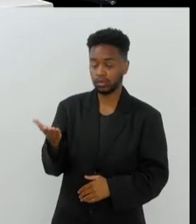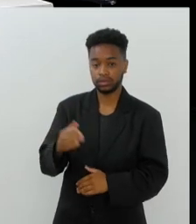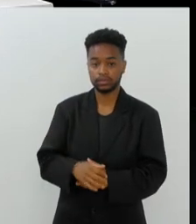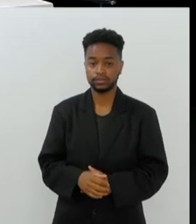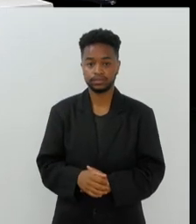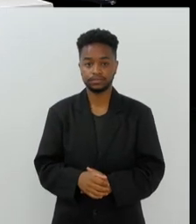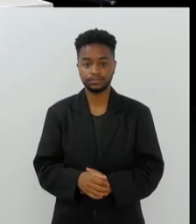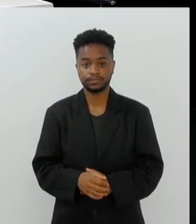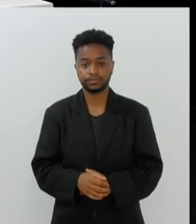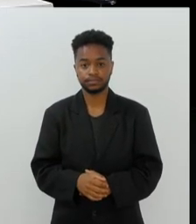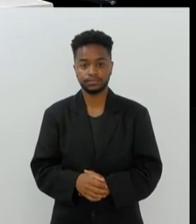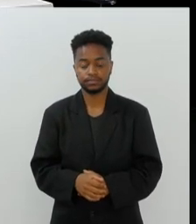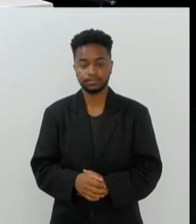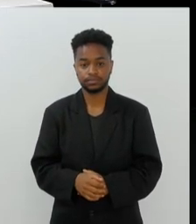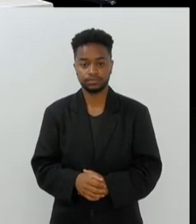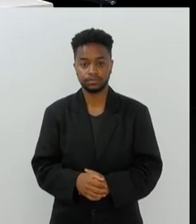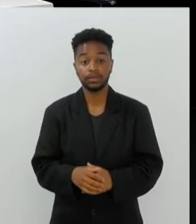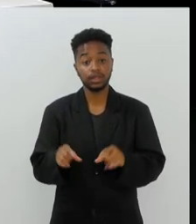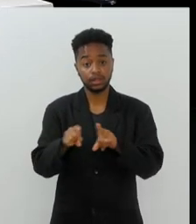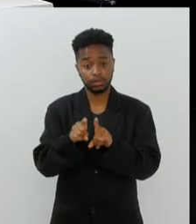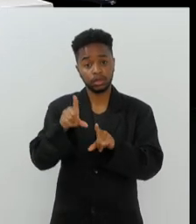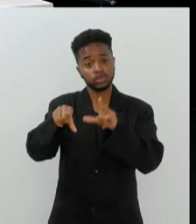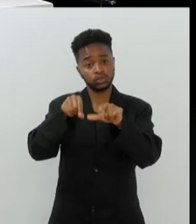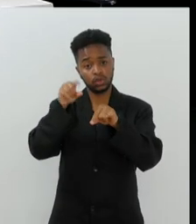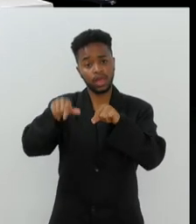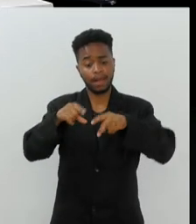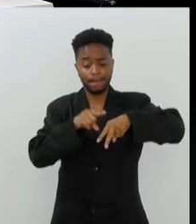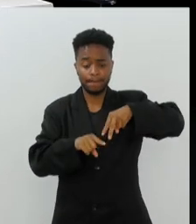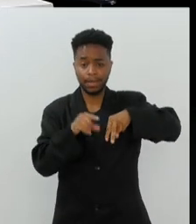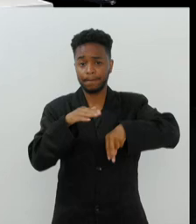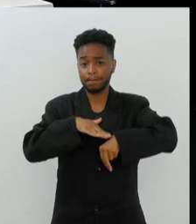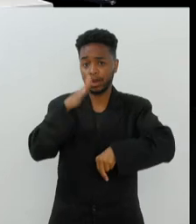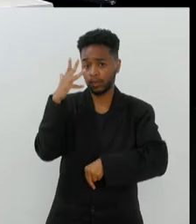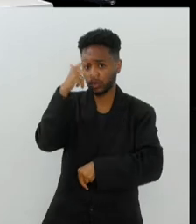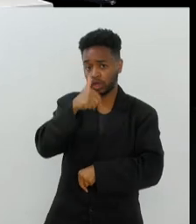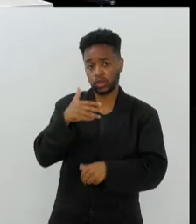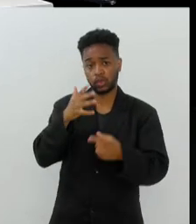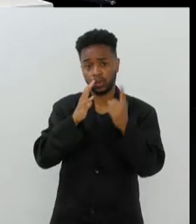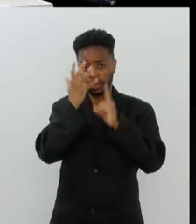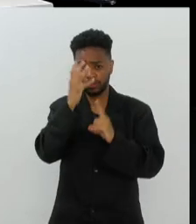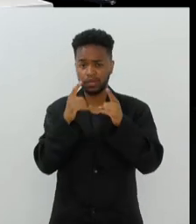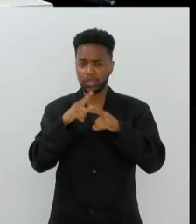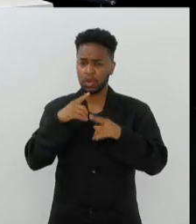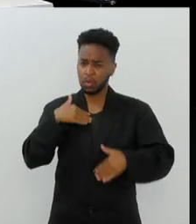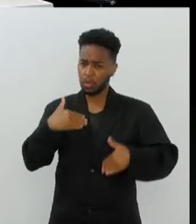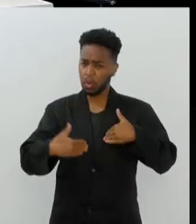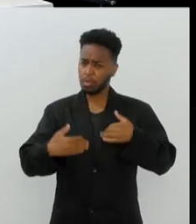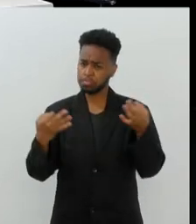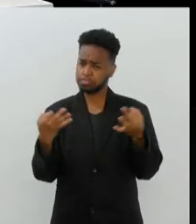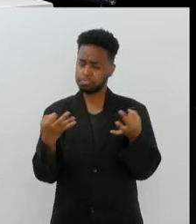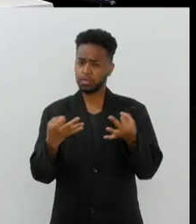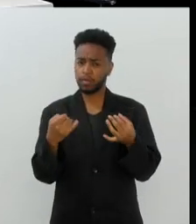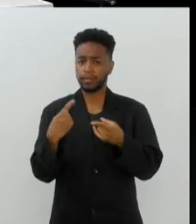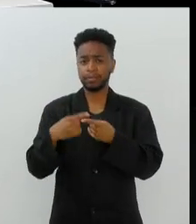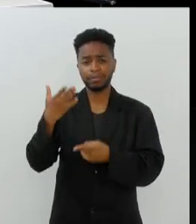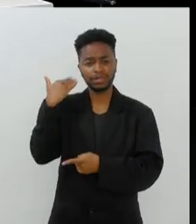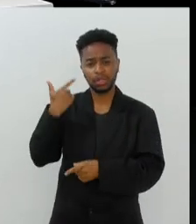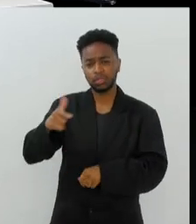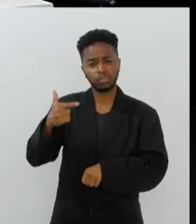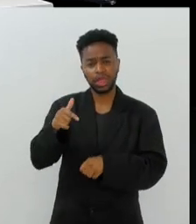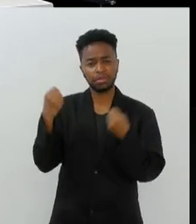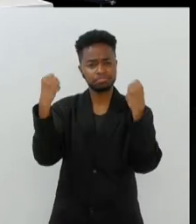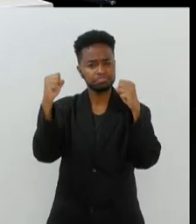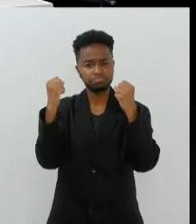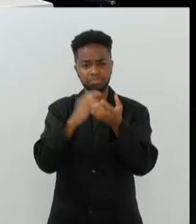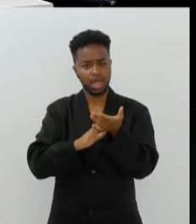só. E também foi eleita as pernas mais bonitas do carnaval. Isso, né? Eu ia falar agora, que corpão, né? Pra época que não era, que não